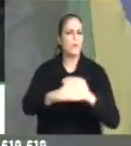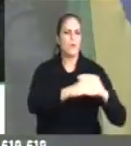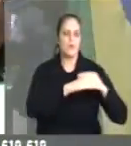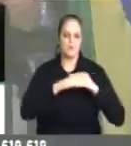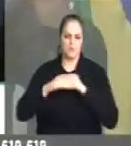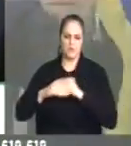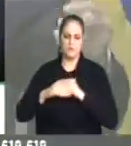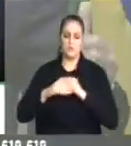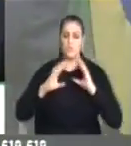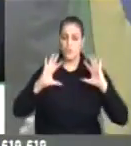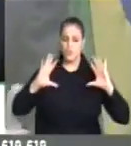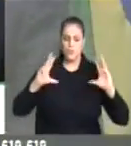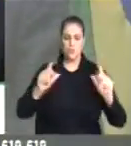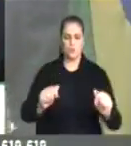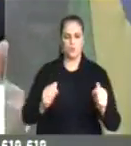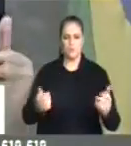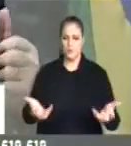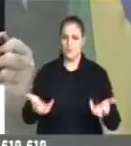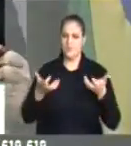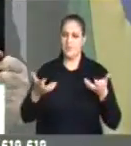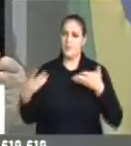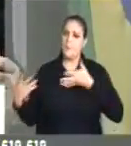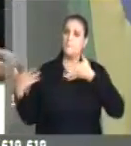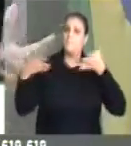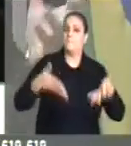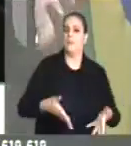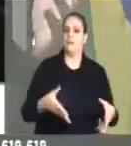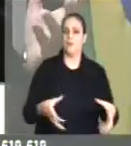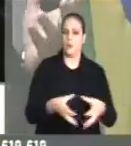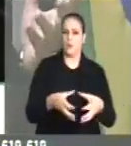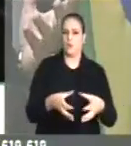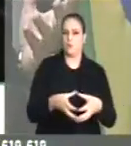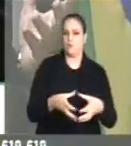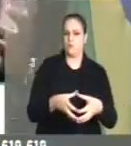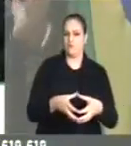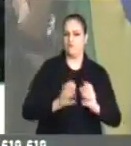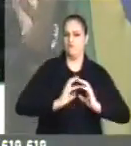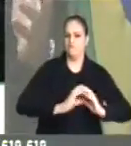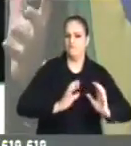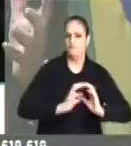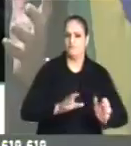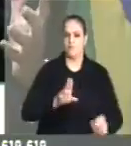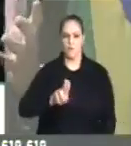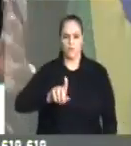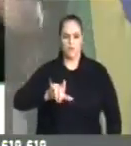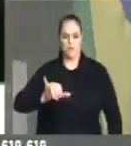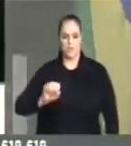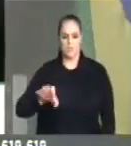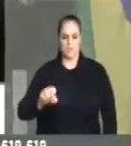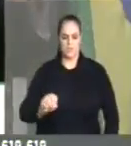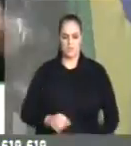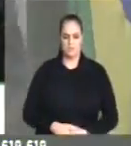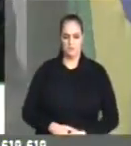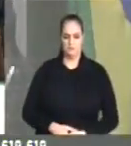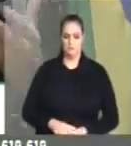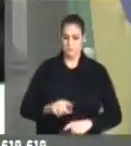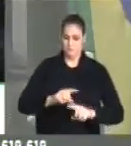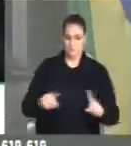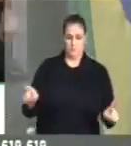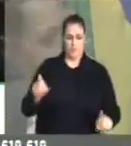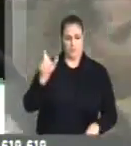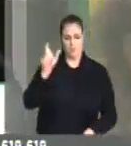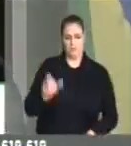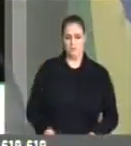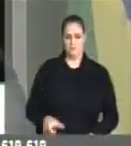Todo mundo queria participar da turma do Poá. Era engraçado. Faziam filas. E ele, com aquele olhar que o